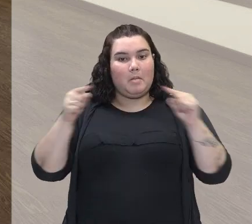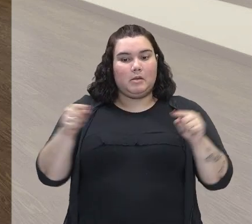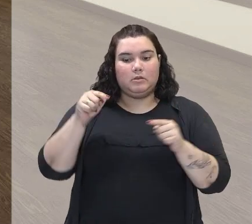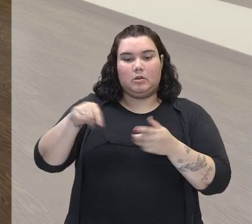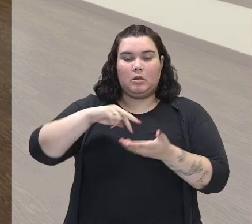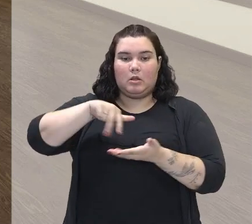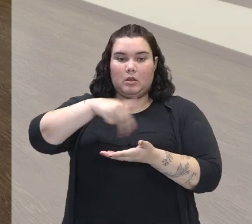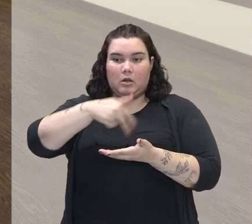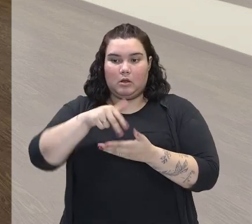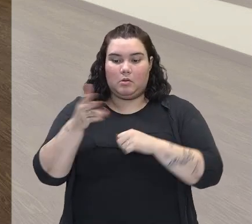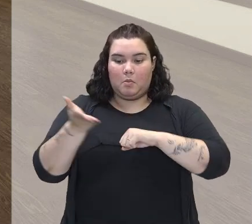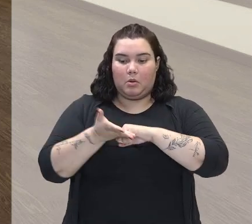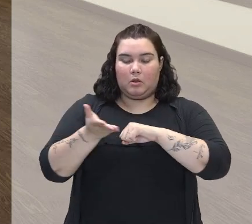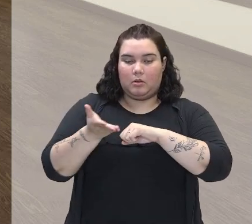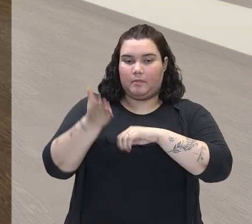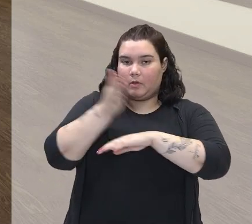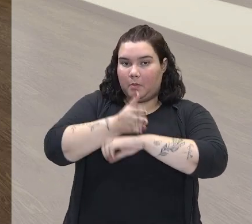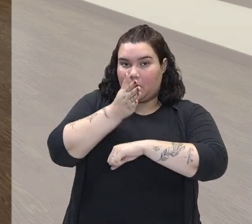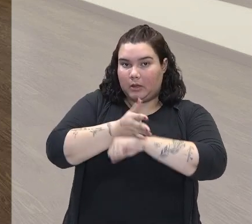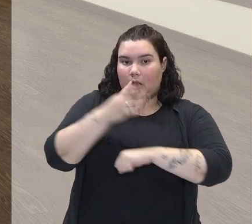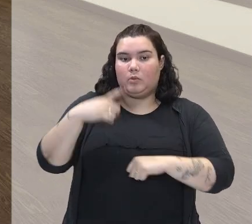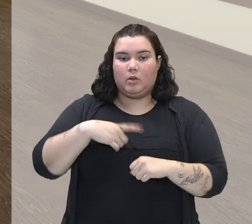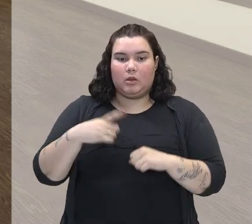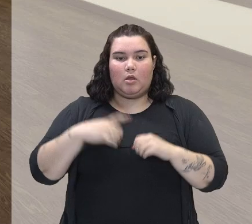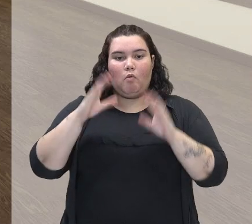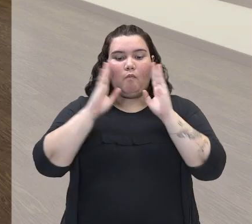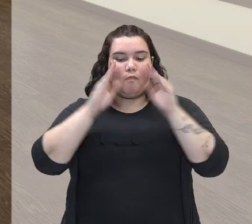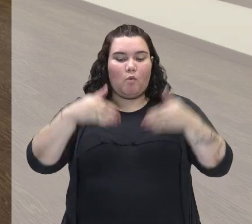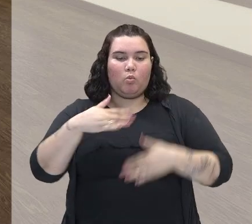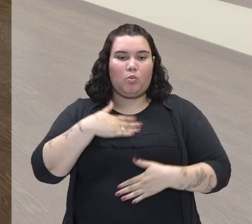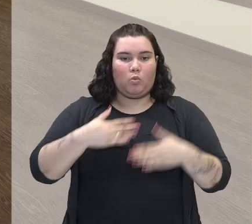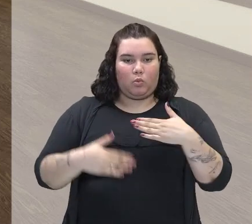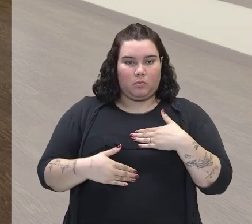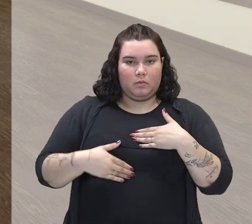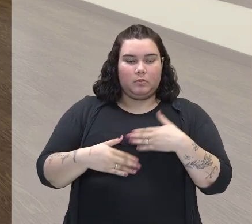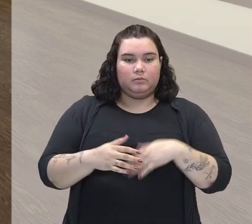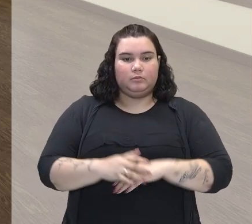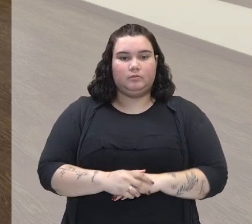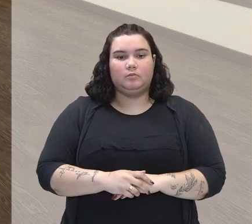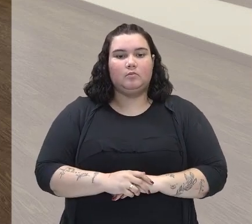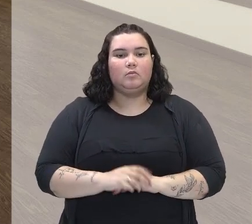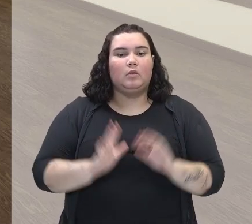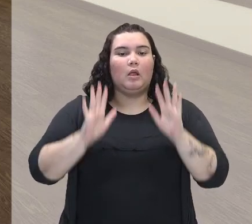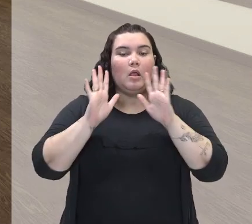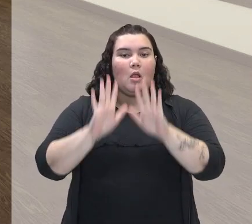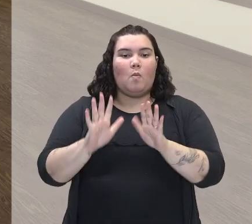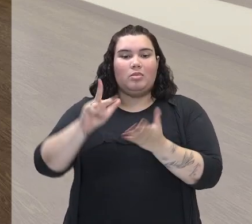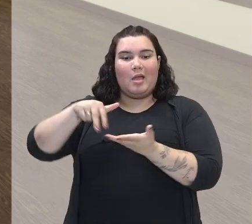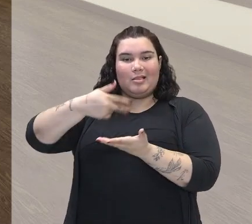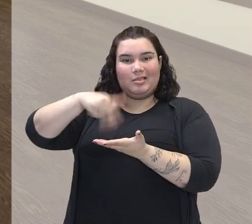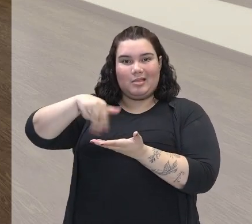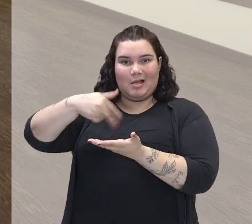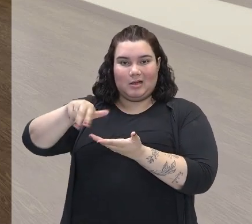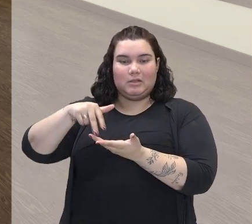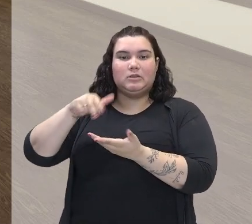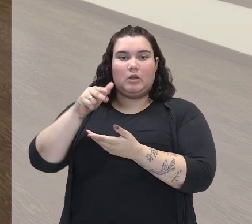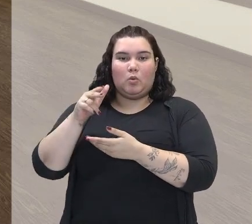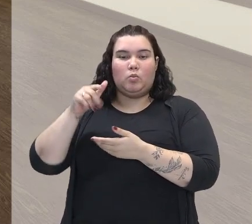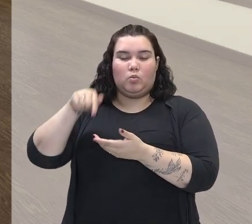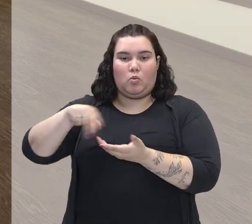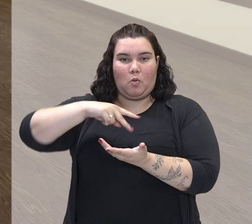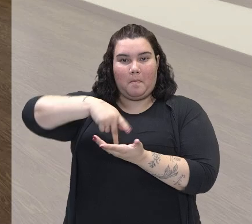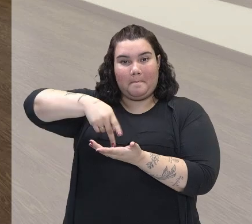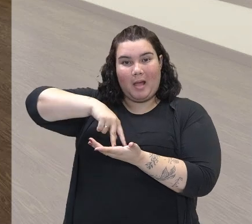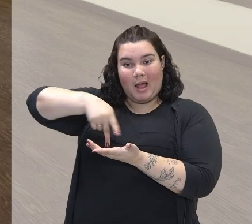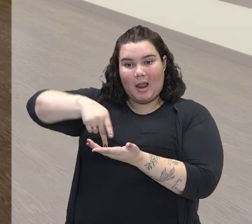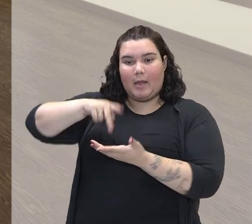a pensar no corpo todo. Outra característica é o foco sai das pernas do balé clássico e vai para o